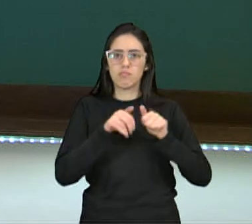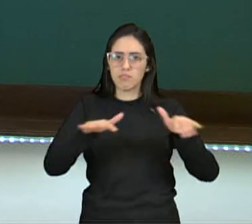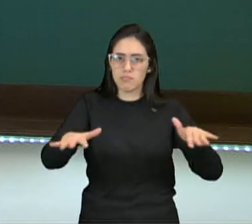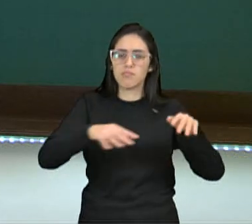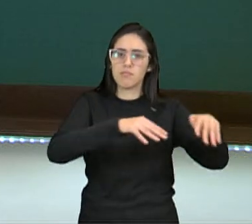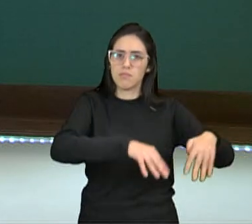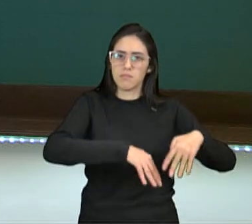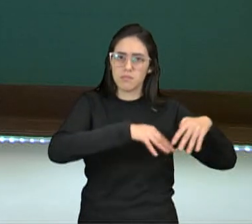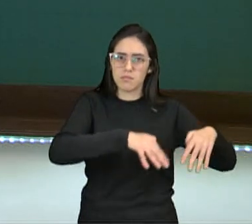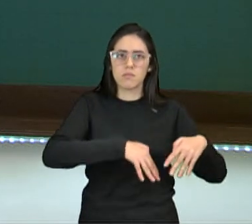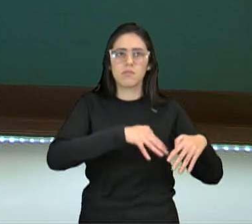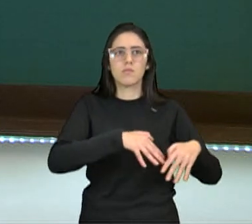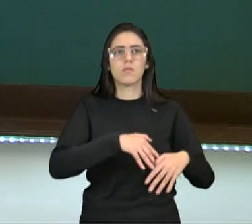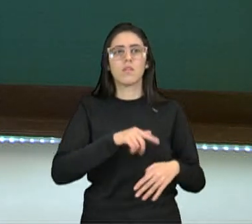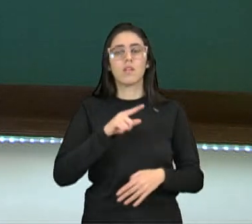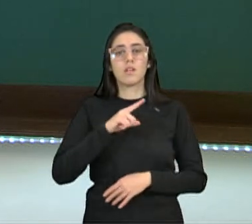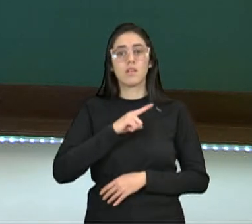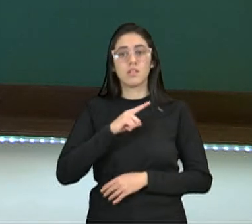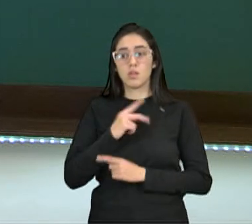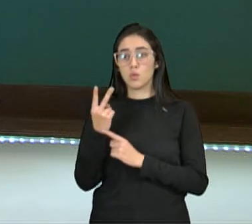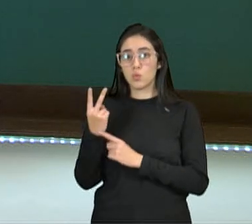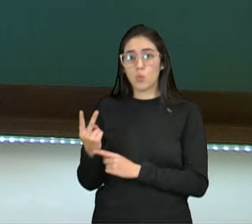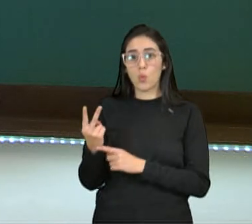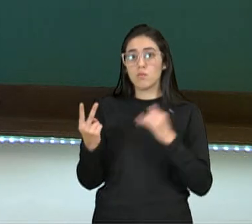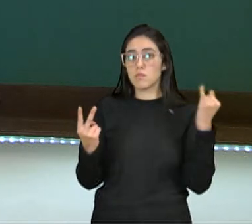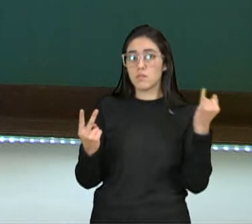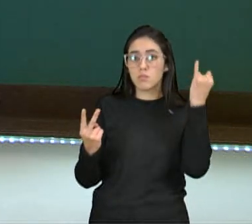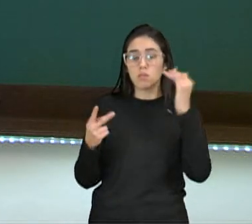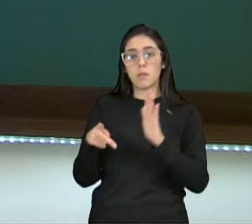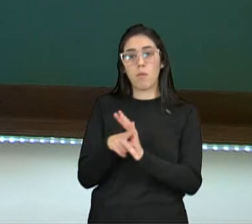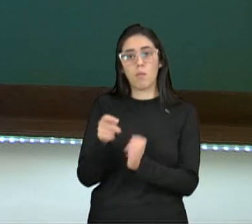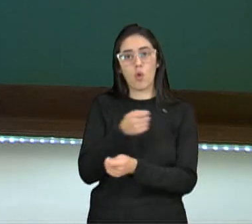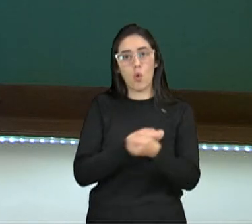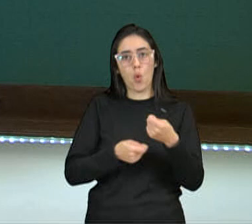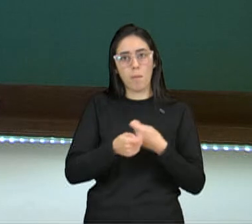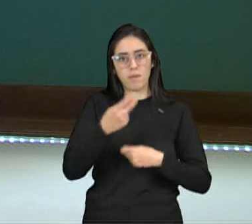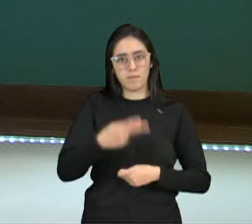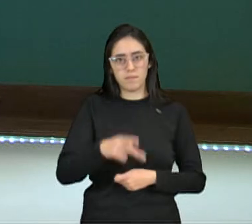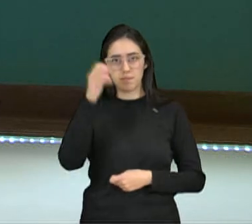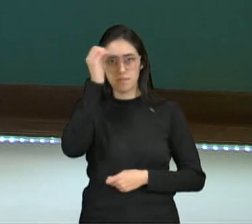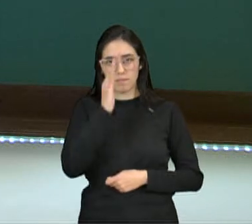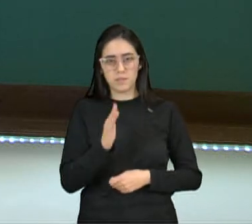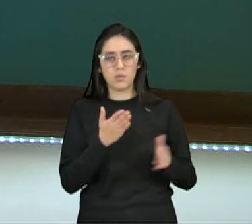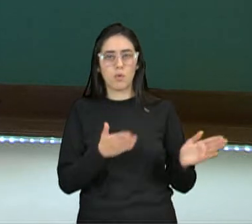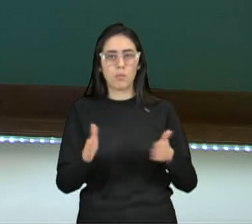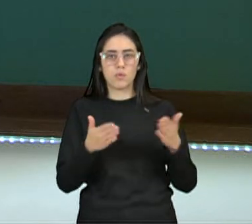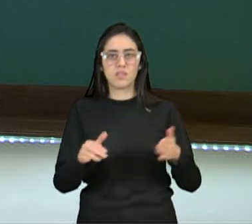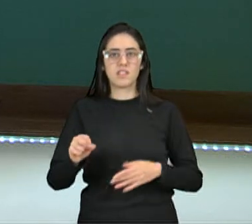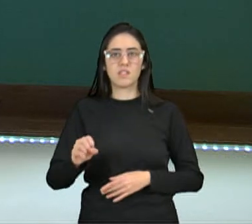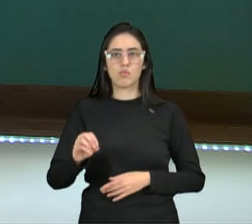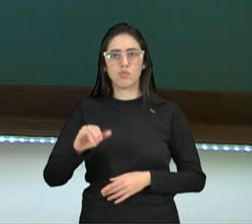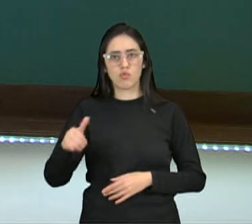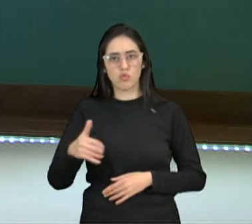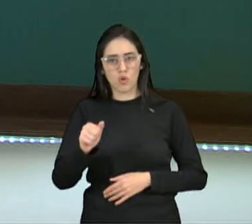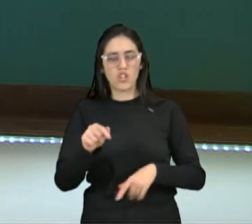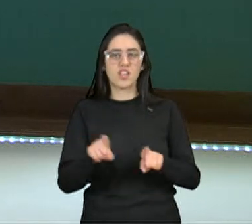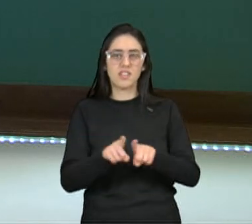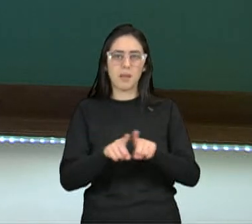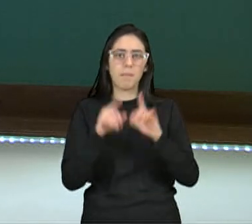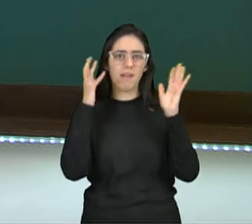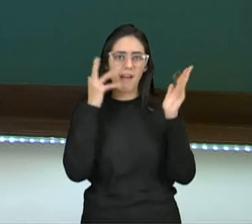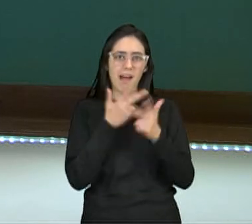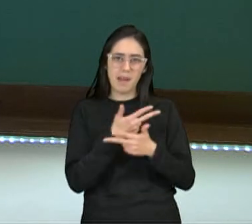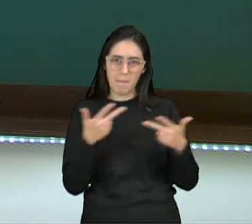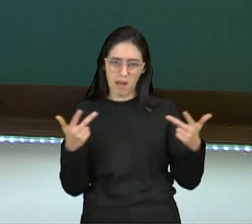agrícola para dois itens importantes da economia do país, que é a produção de soja e a criação de animais,